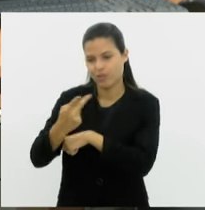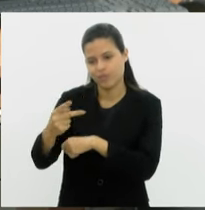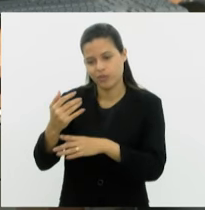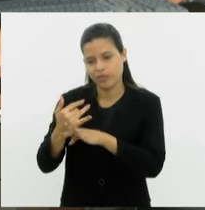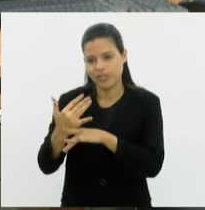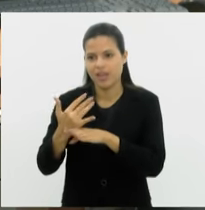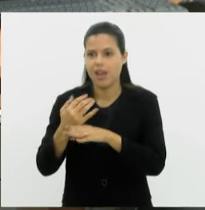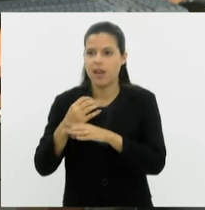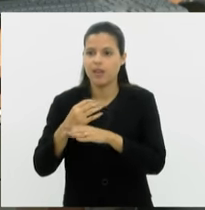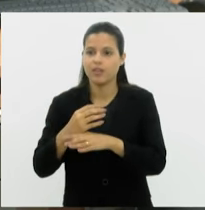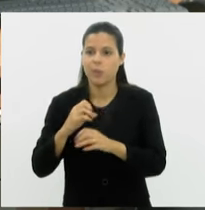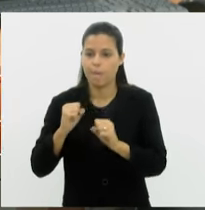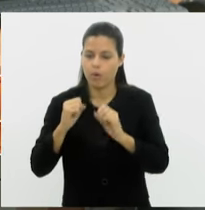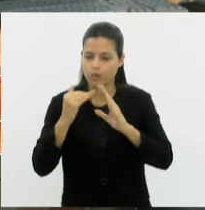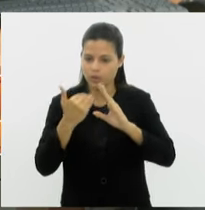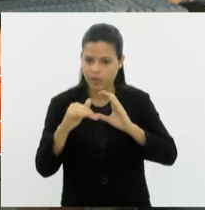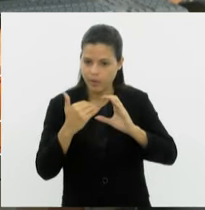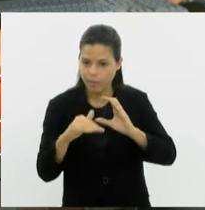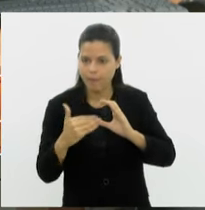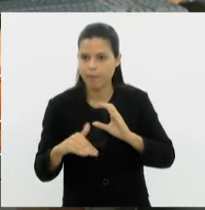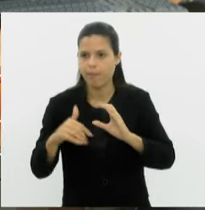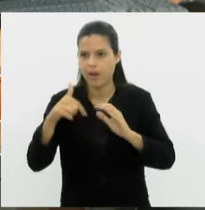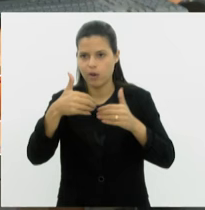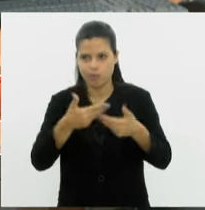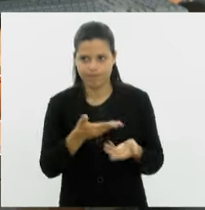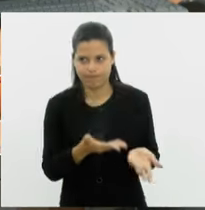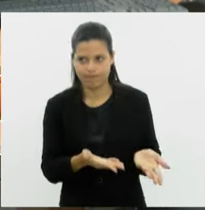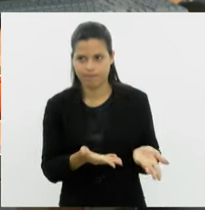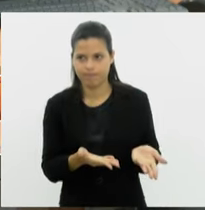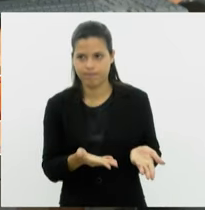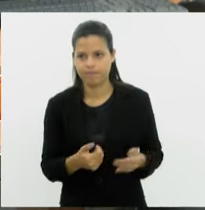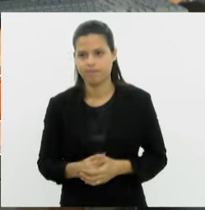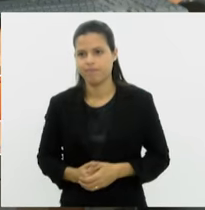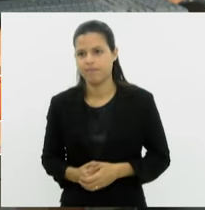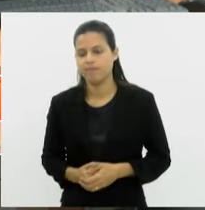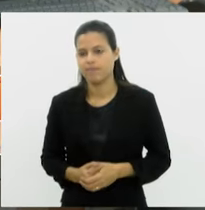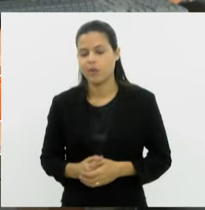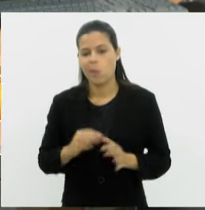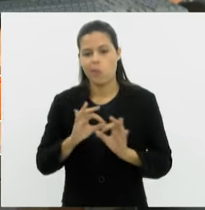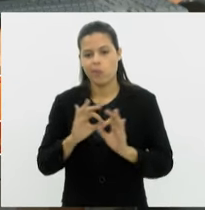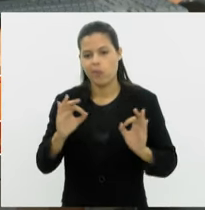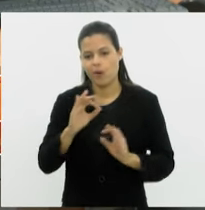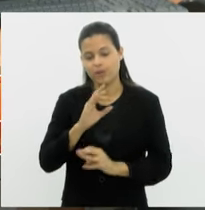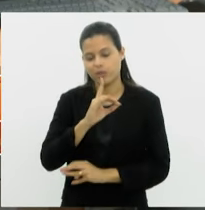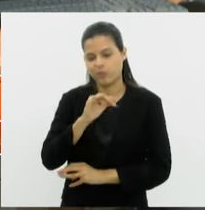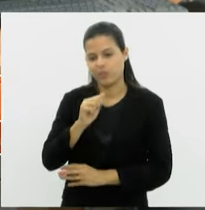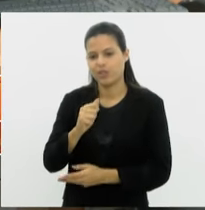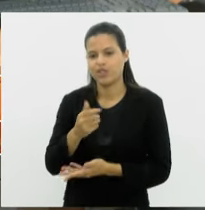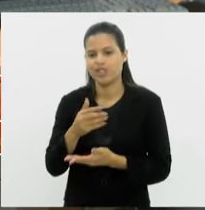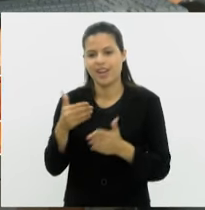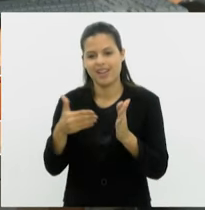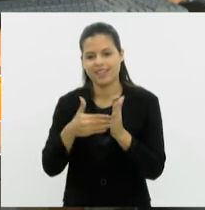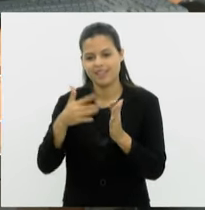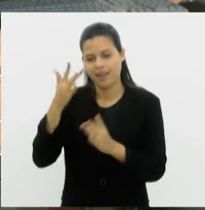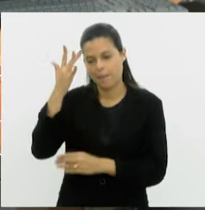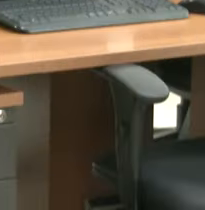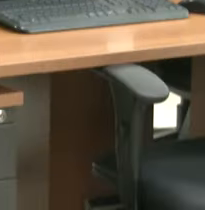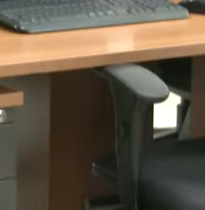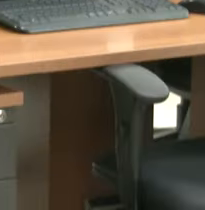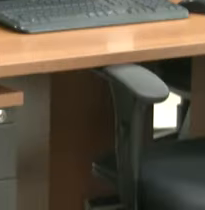e-mail tvalerj@alerj.rj.gov.br. Um ótimo dia para você e até amanhã!